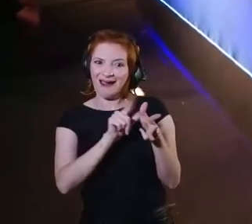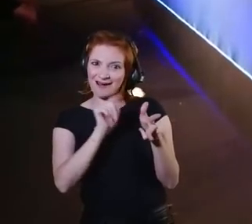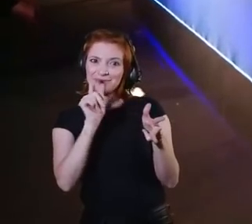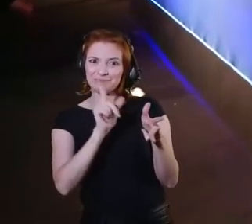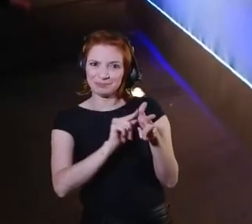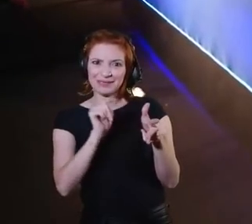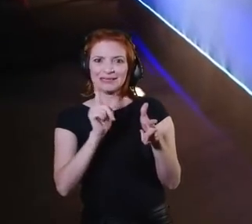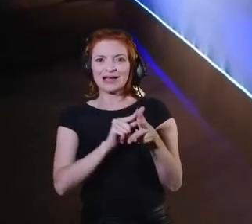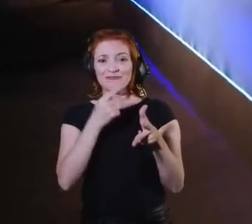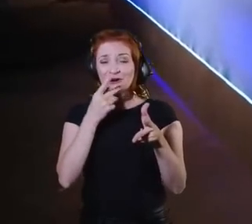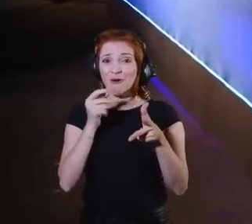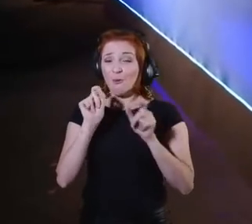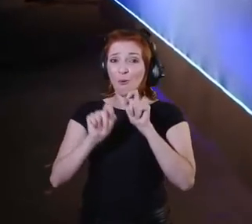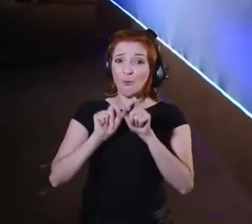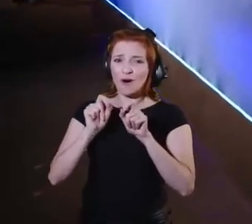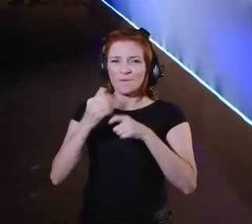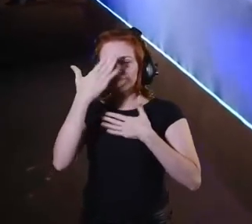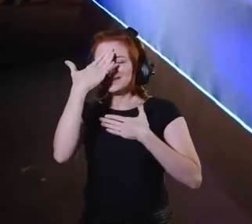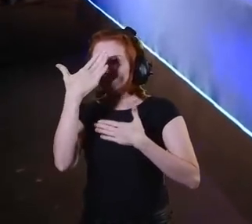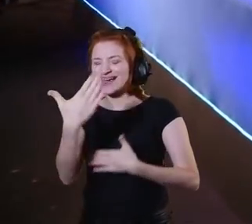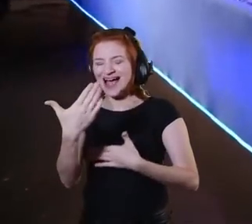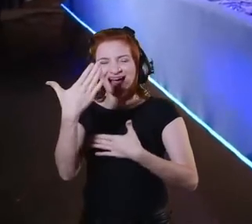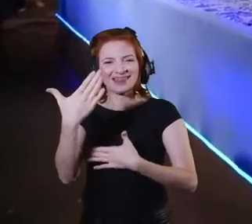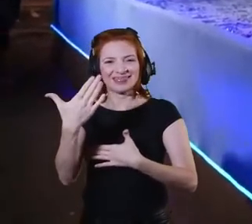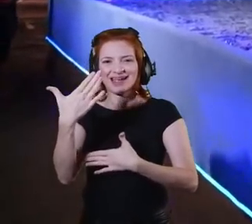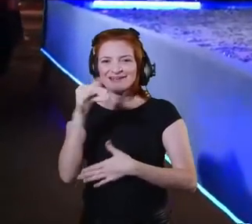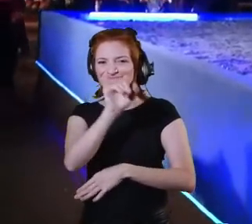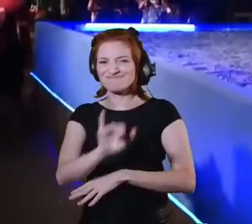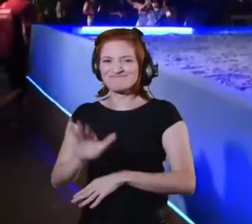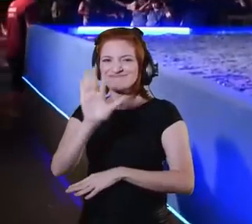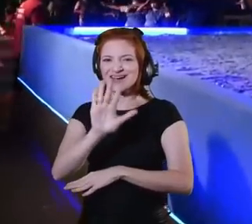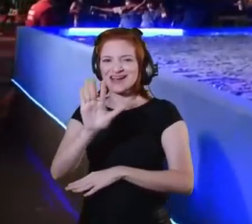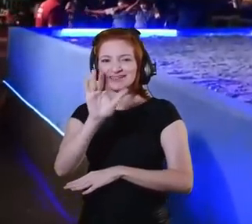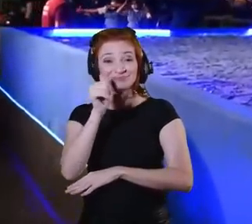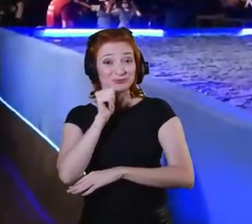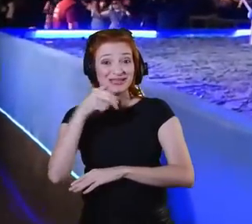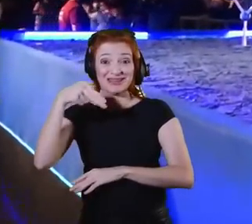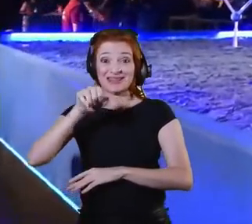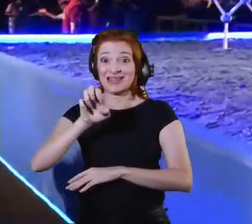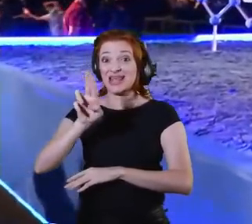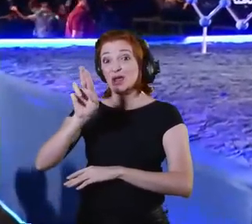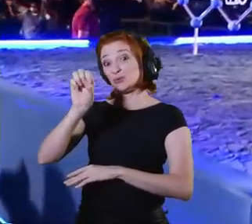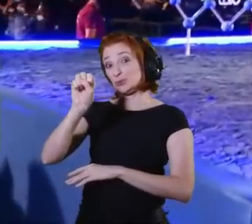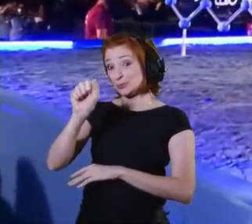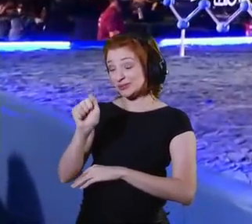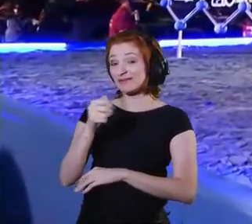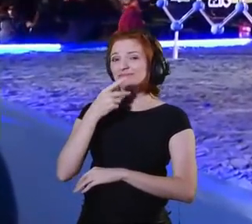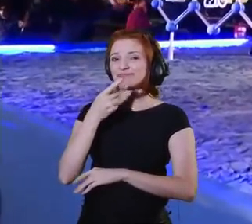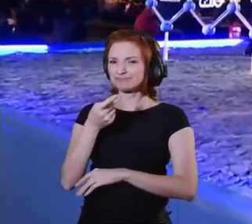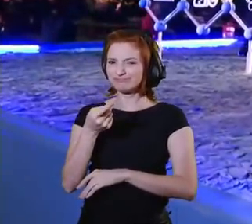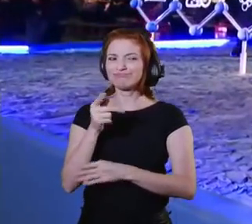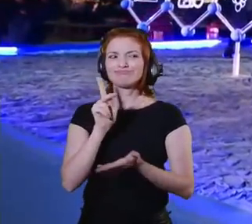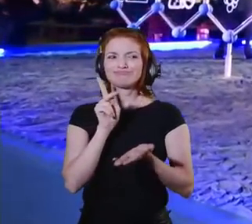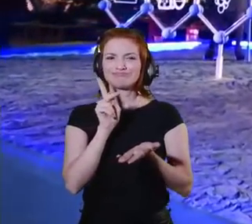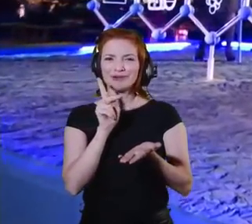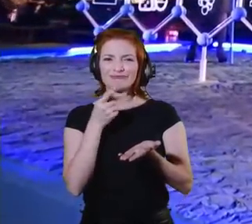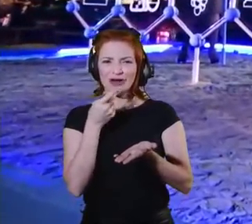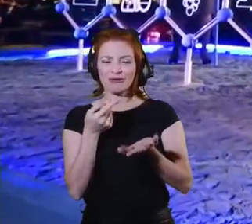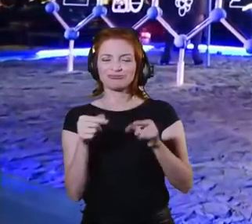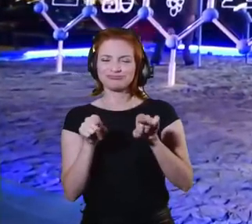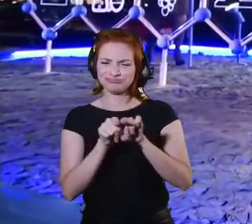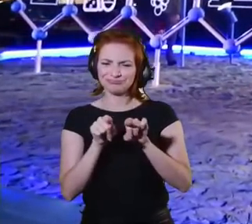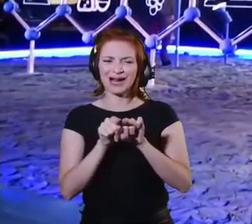a Ana, muito obrigado pelo show de imagens. A Neuza Panisson, Variane, também está deixando o